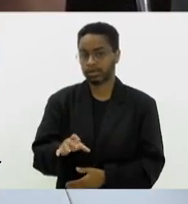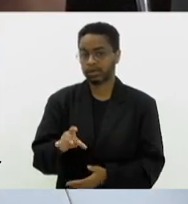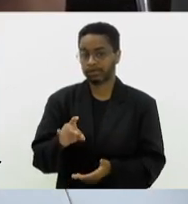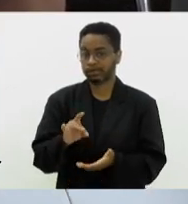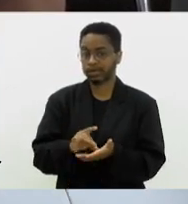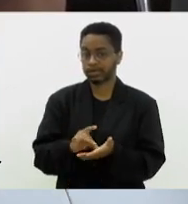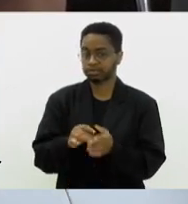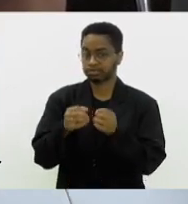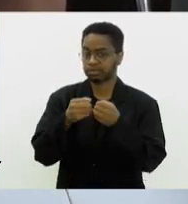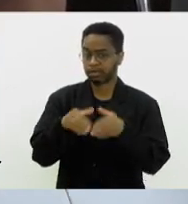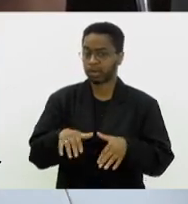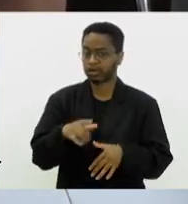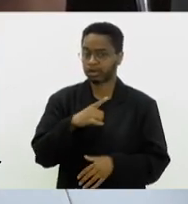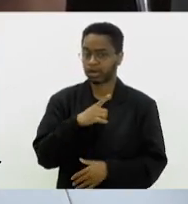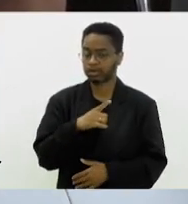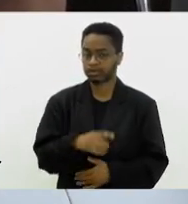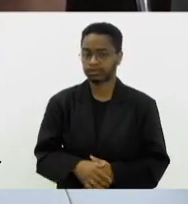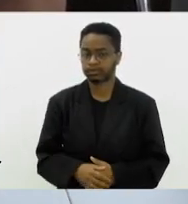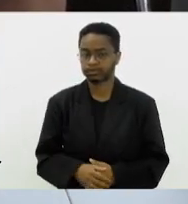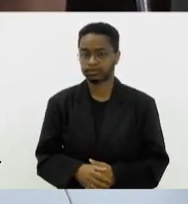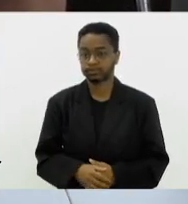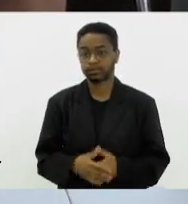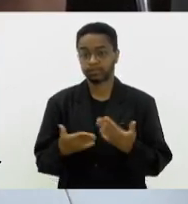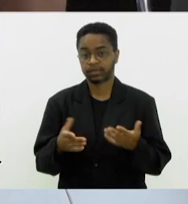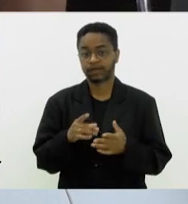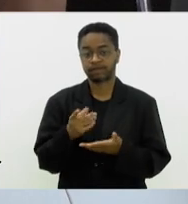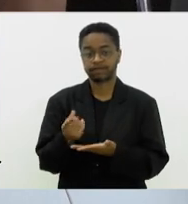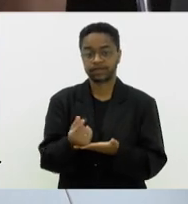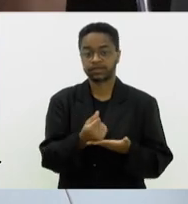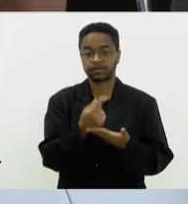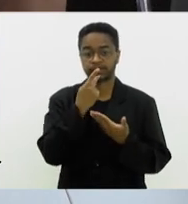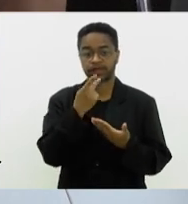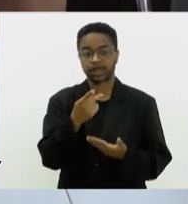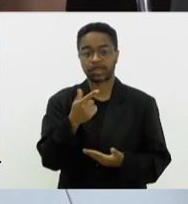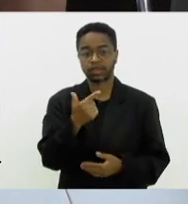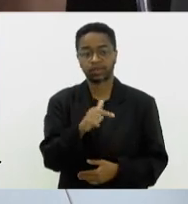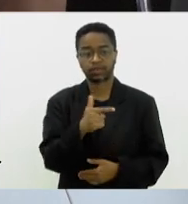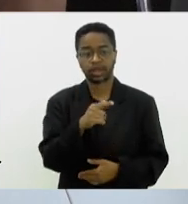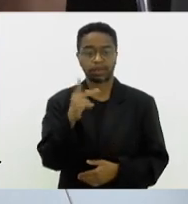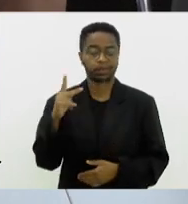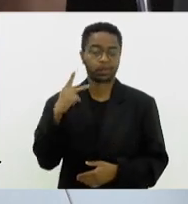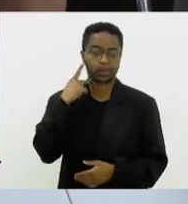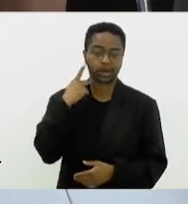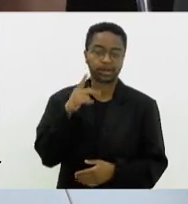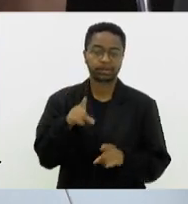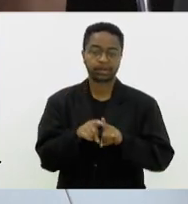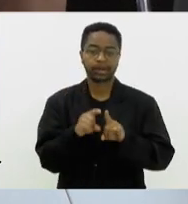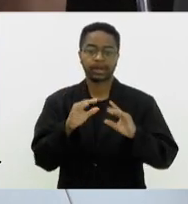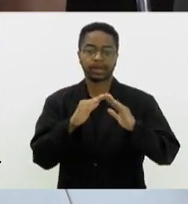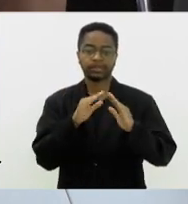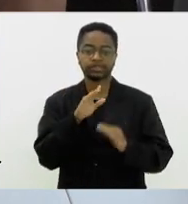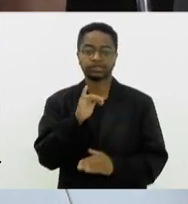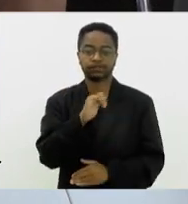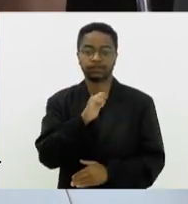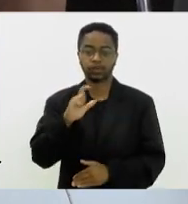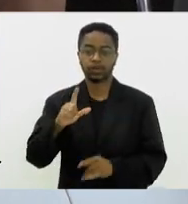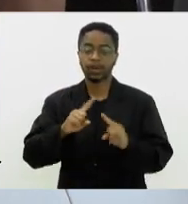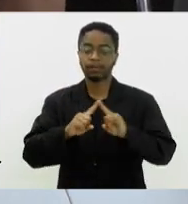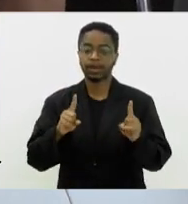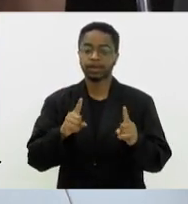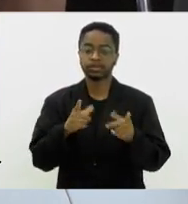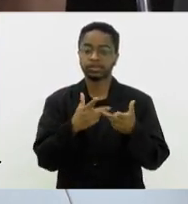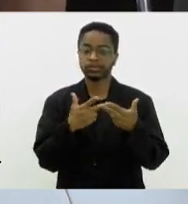moroso. Aí a Fazenda diz que não foi ouvida a Procuradoria, que não ouviu a Casa Civil, e as coisas